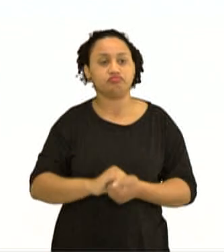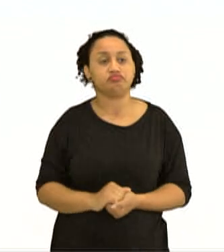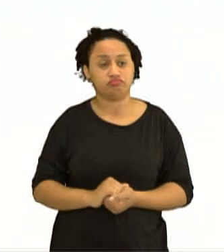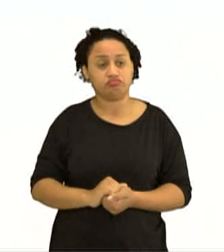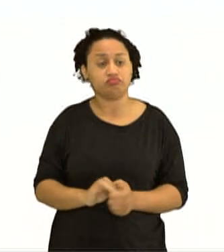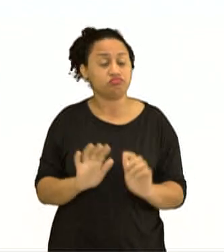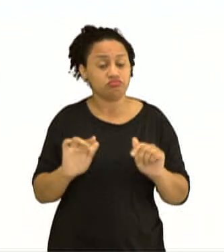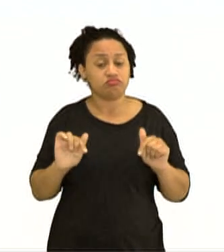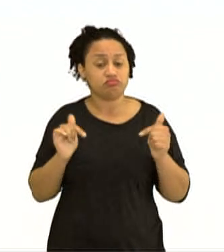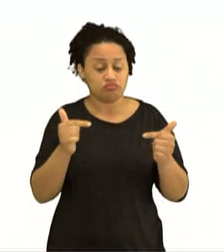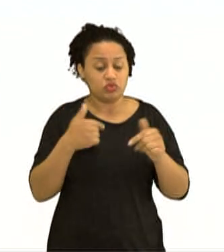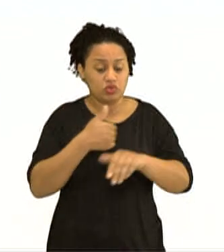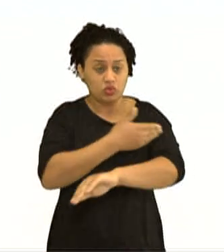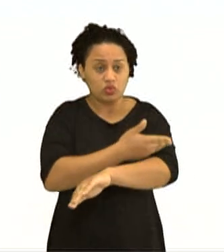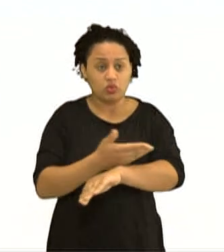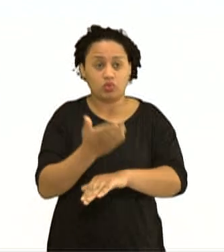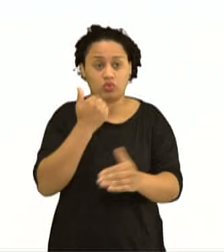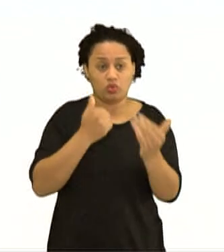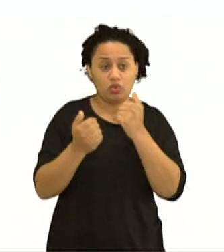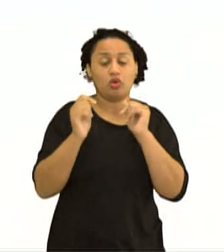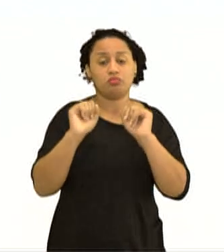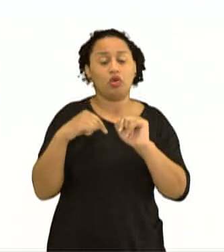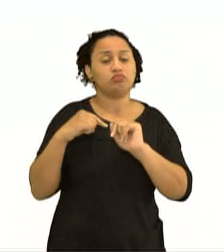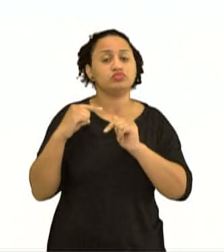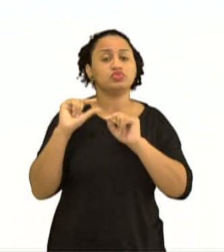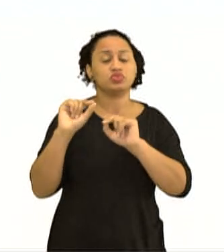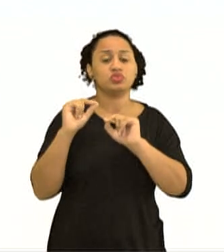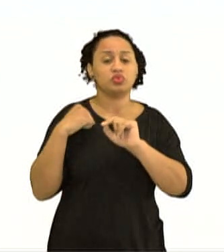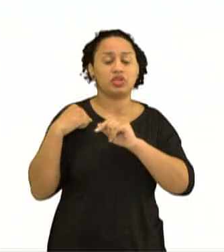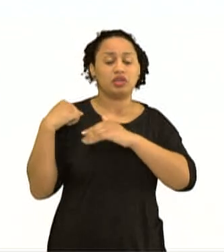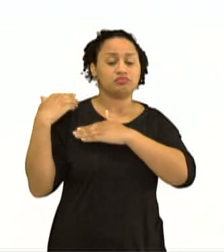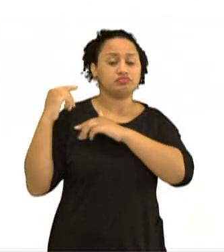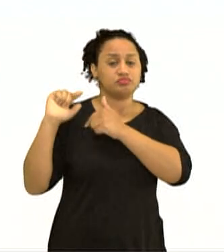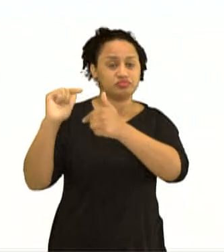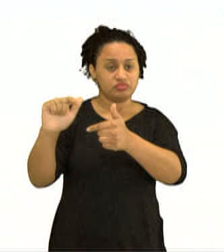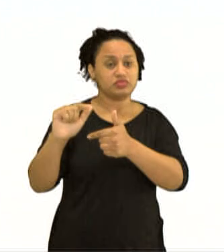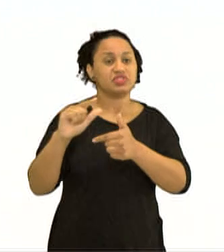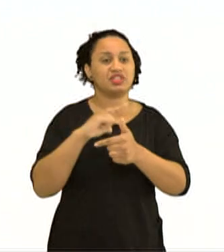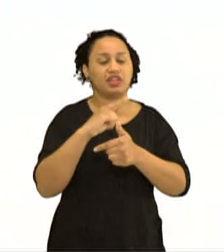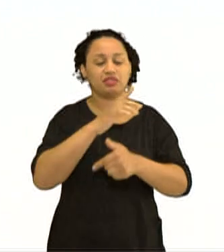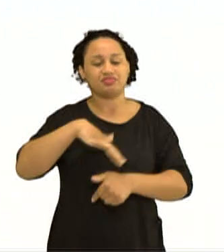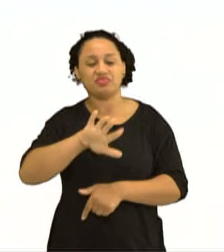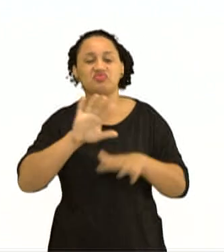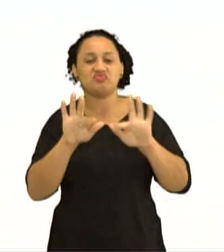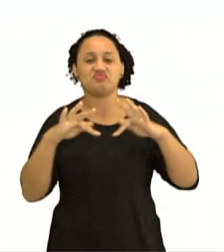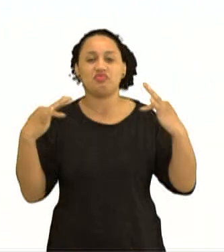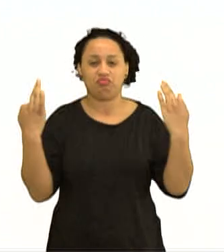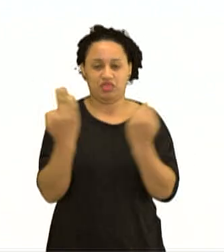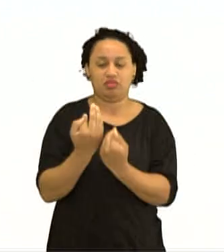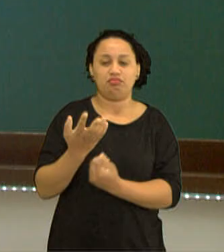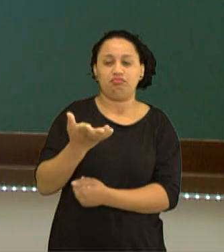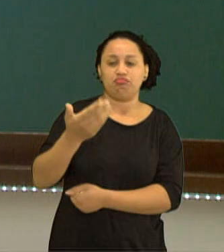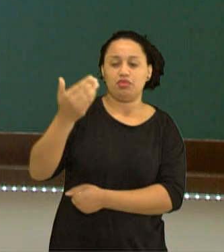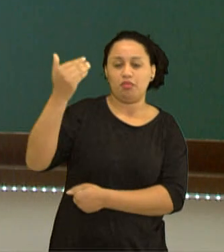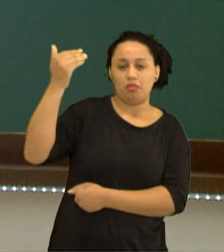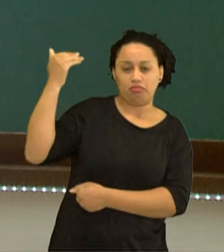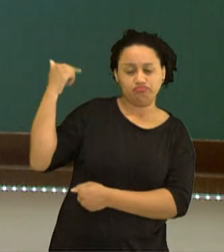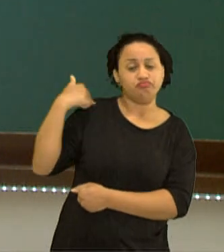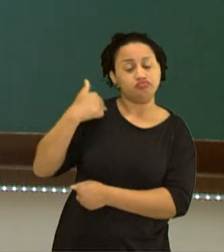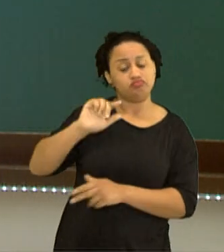de comer pode ser considerado um ritual. Nós temos o ritual em família. Desde a antiguidade, o ser